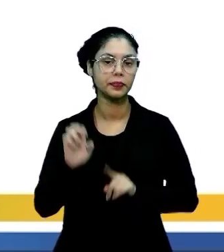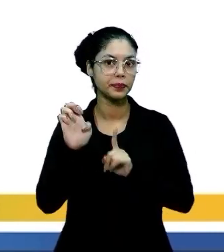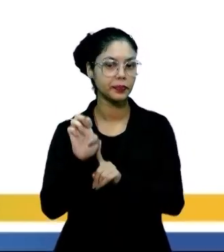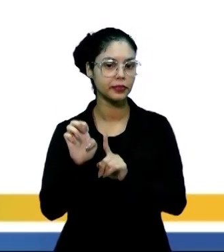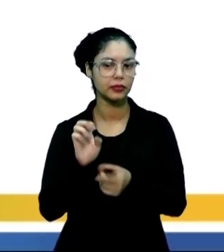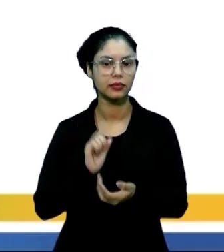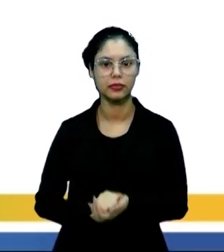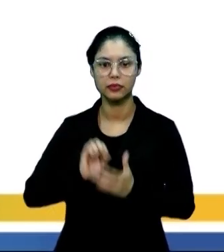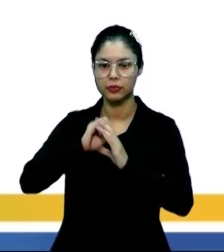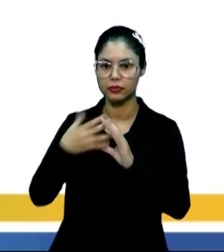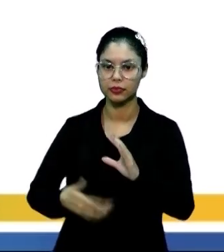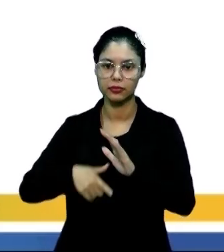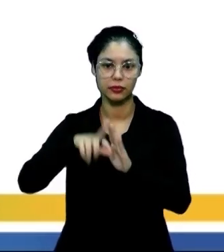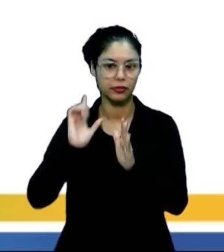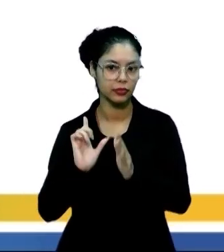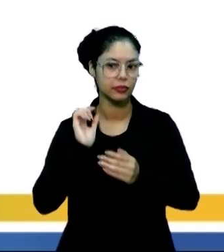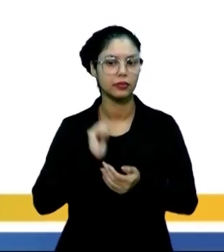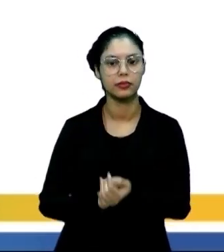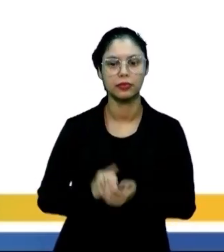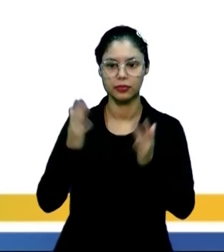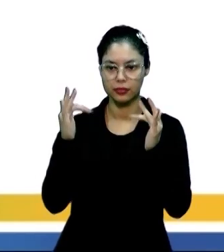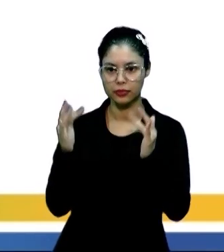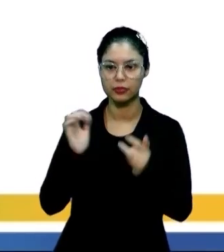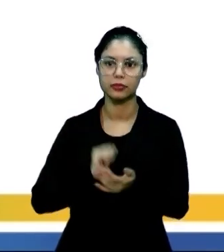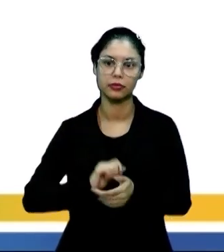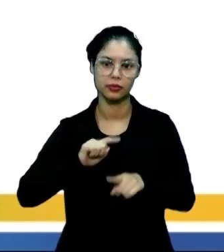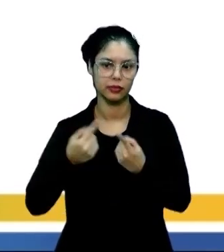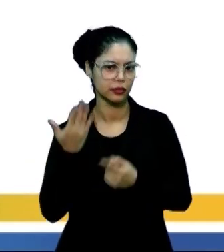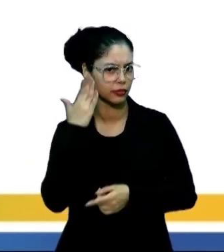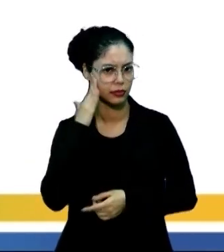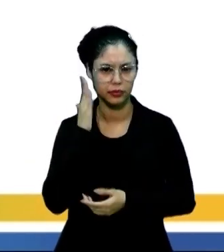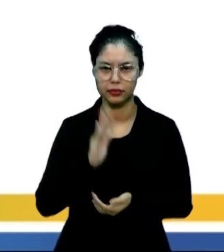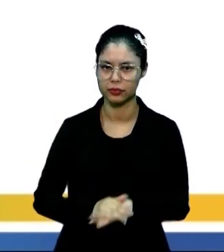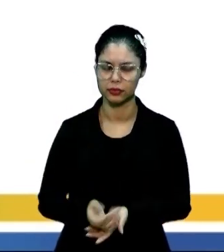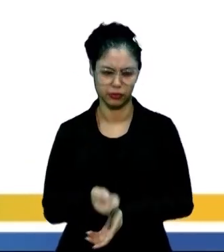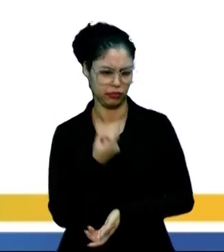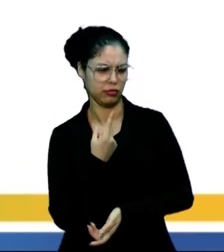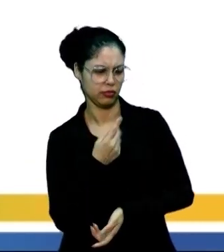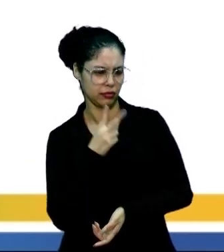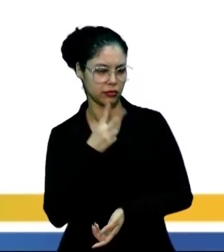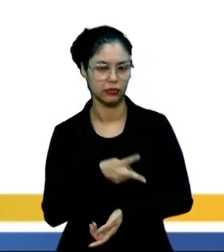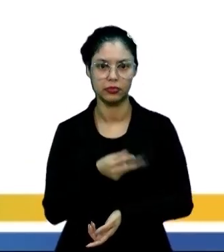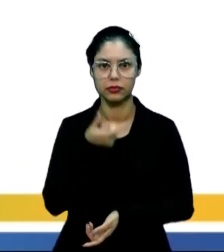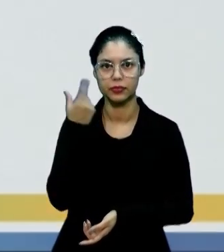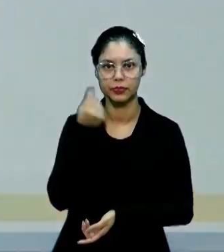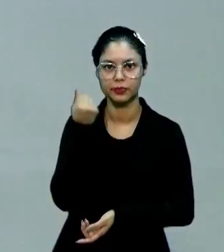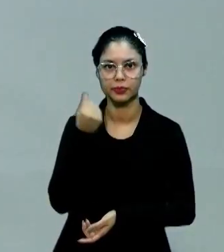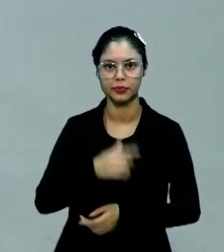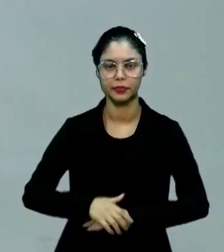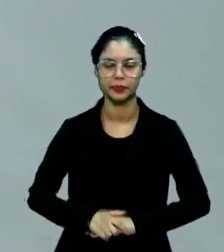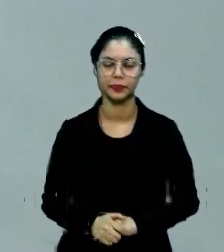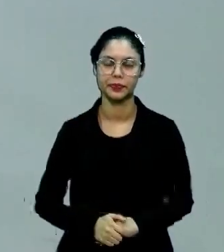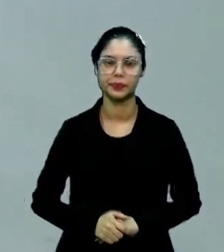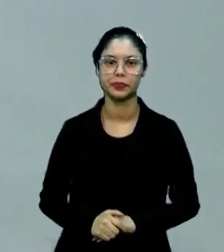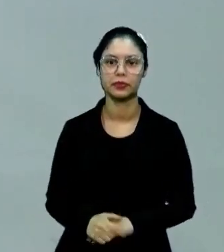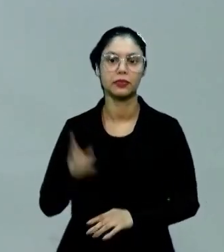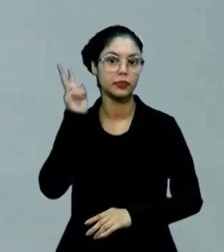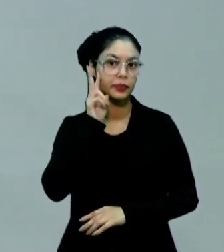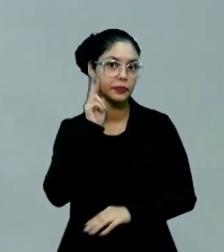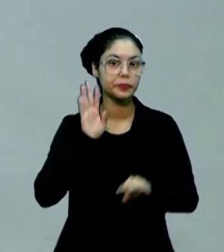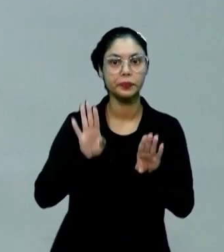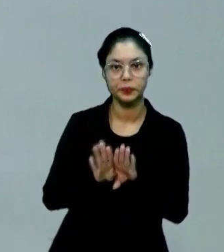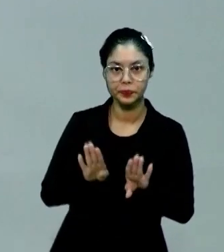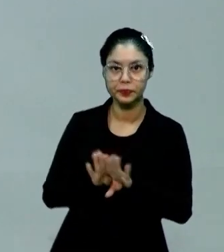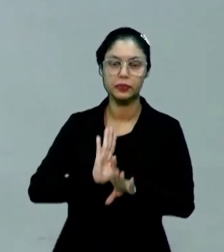E, John caracteriza a ex-namorada como maluca e não entende a cara de Garfield. Lembrando também que